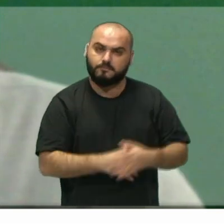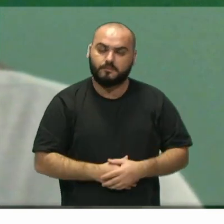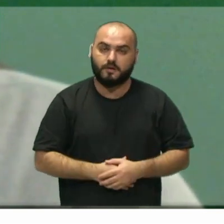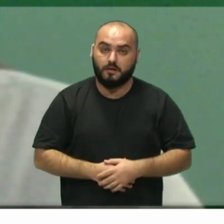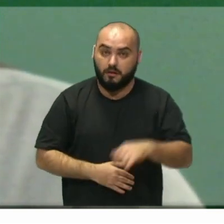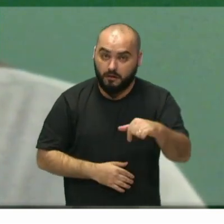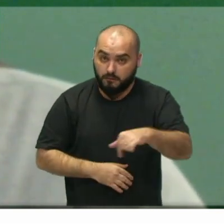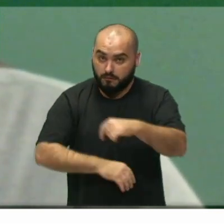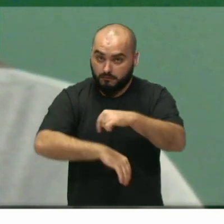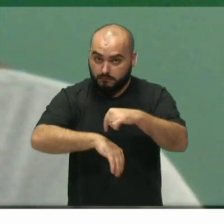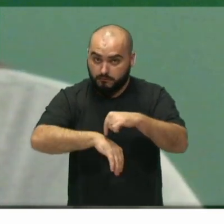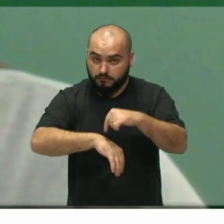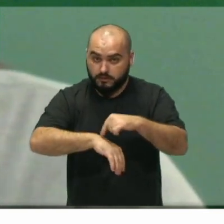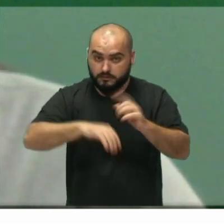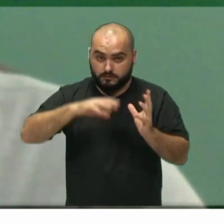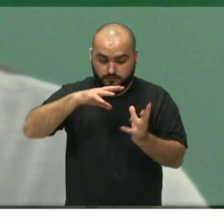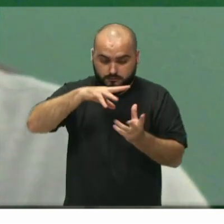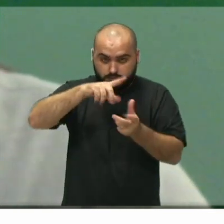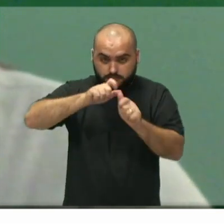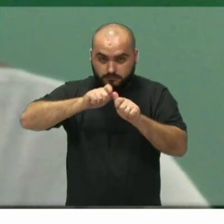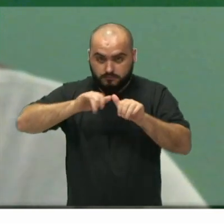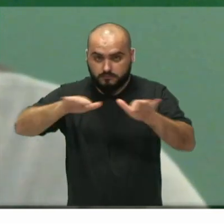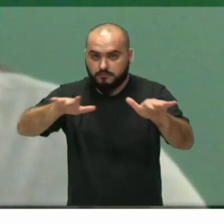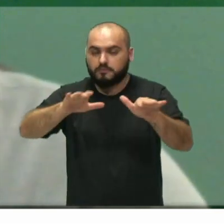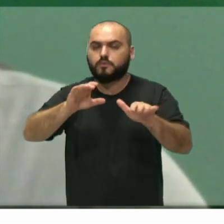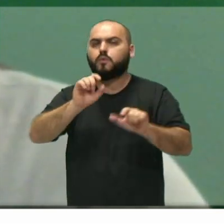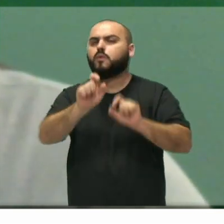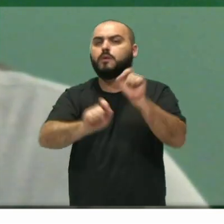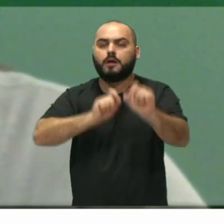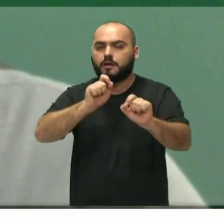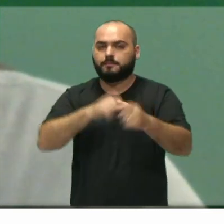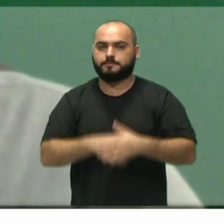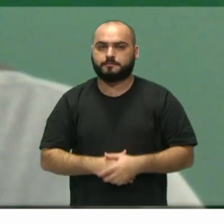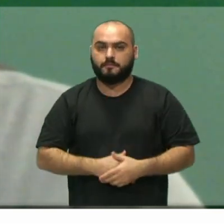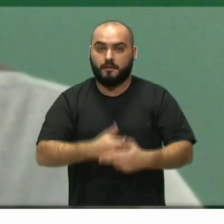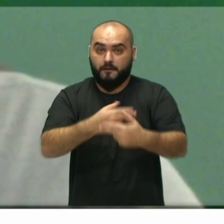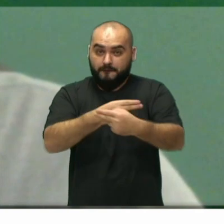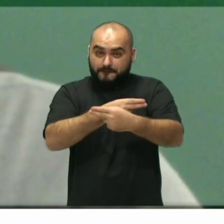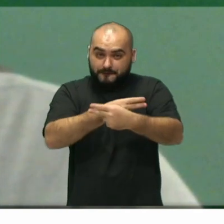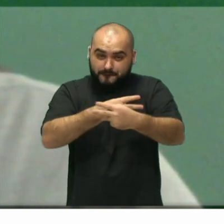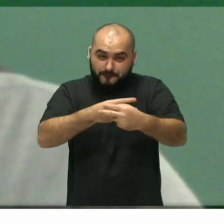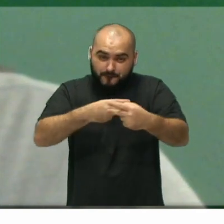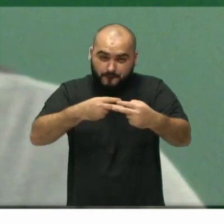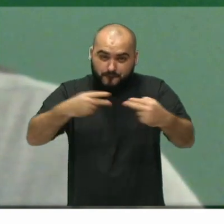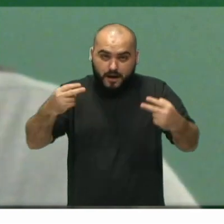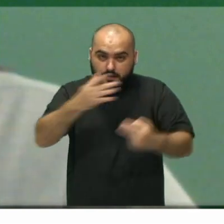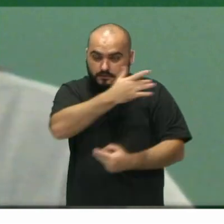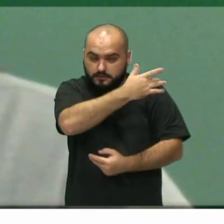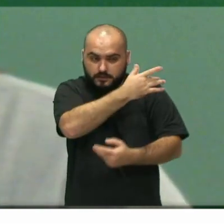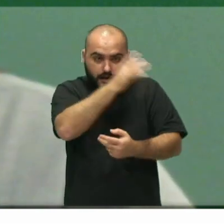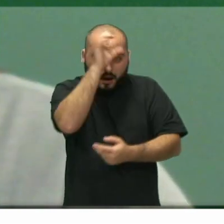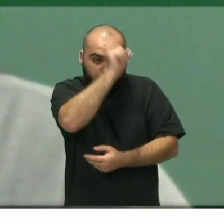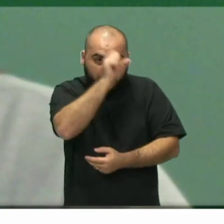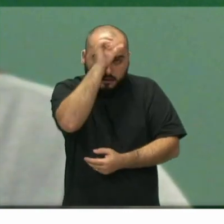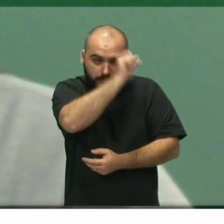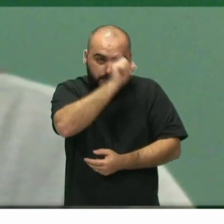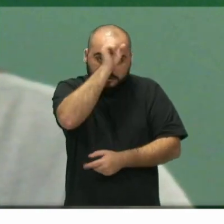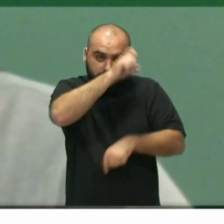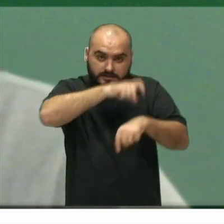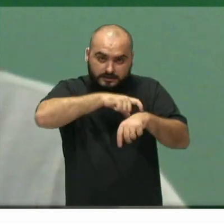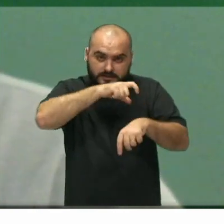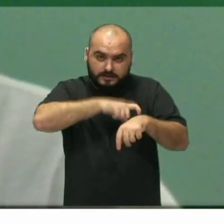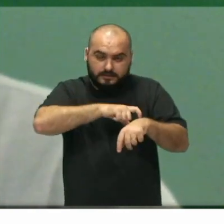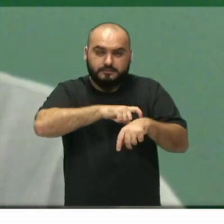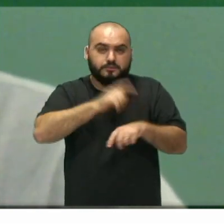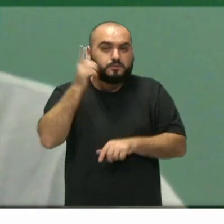questão agora do Covid-19 é que muitas das coisas que a gente aprendeu ao longo do tempo para lidar